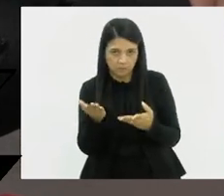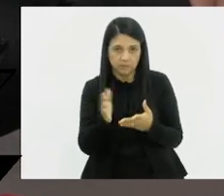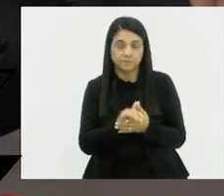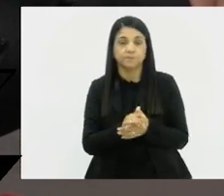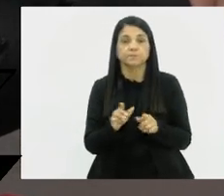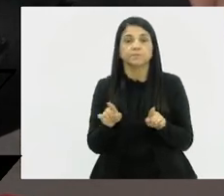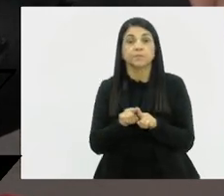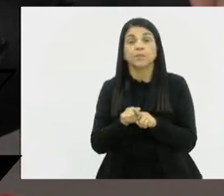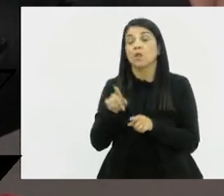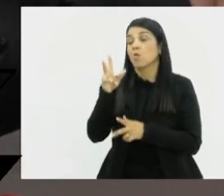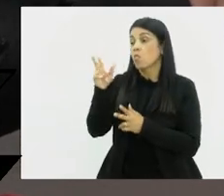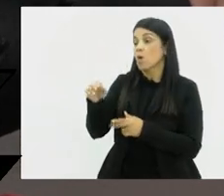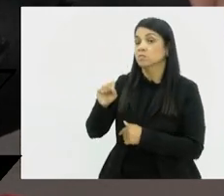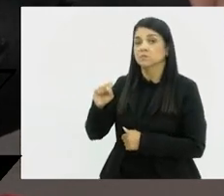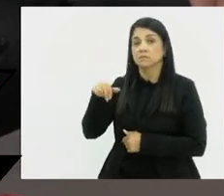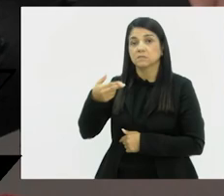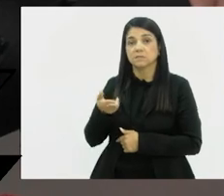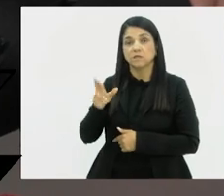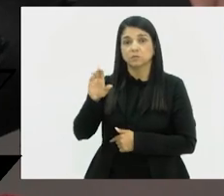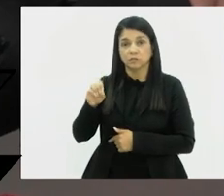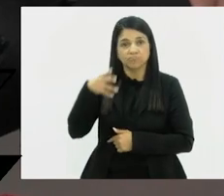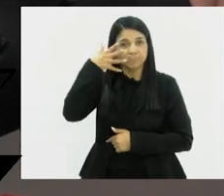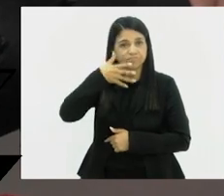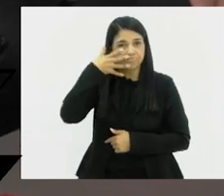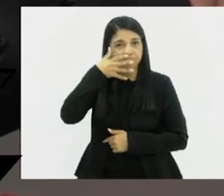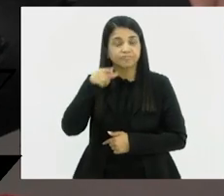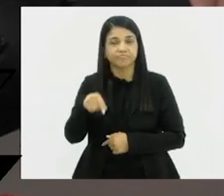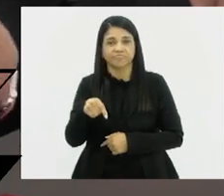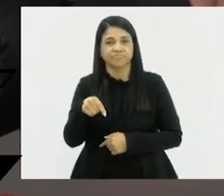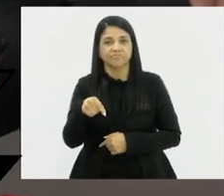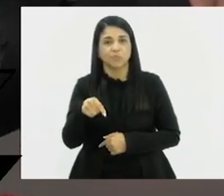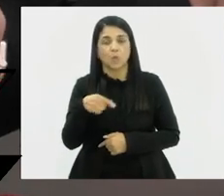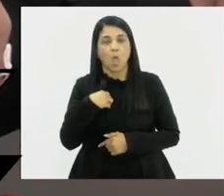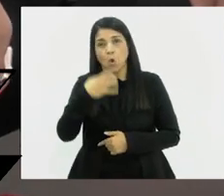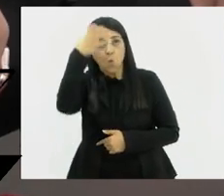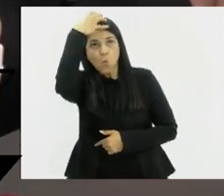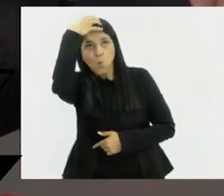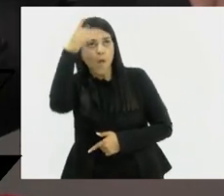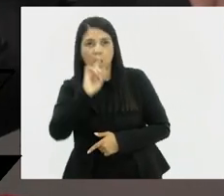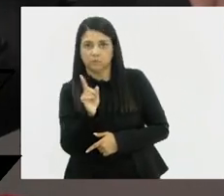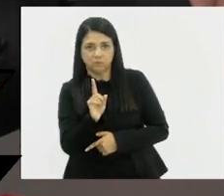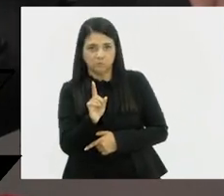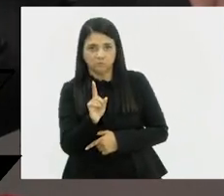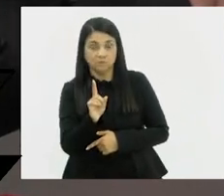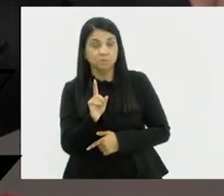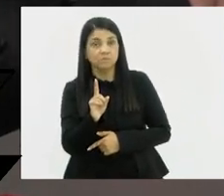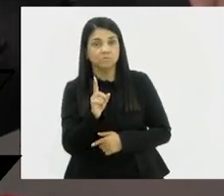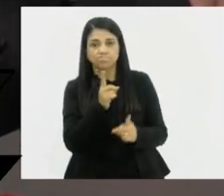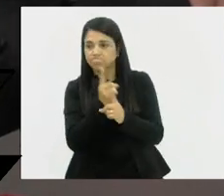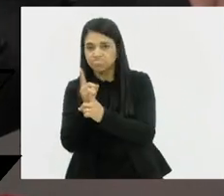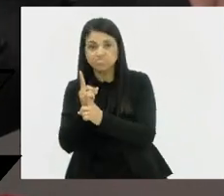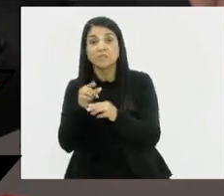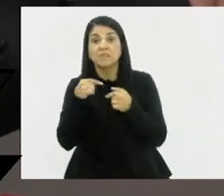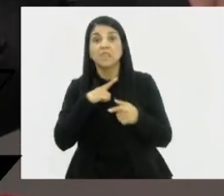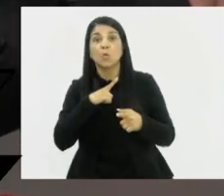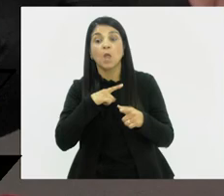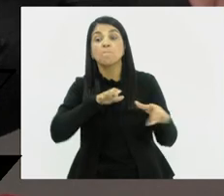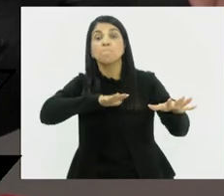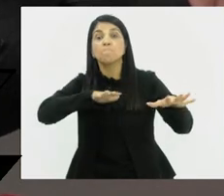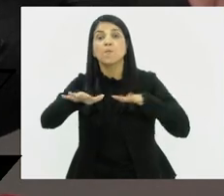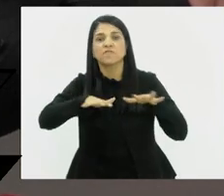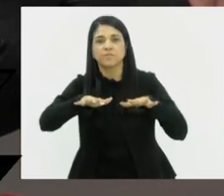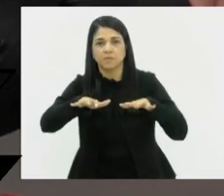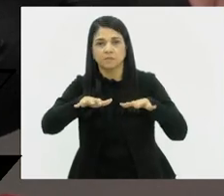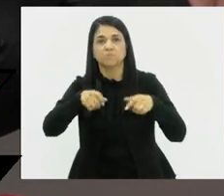Como o Sandro falou, eu acho que a gente não tem aqui que achar culpados, mas eu acho que a gente tem que gerar movimento. O que eu